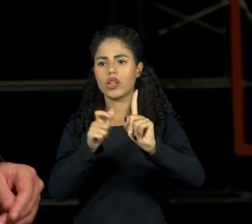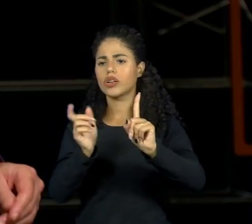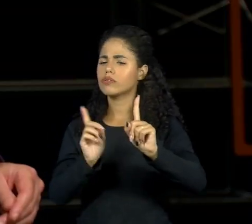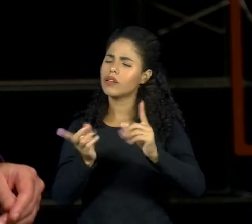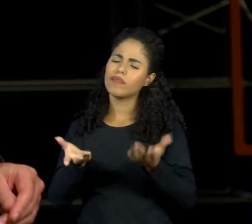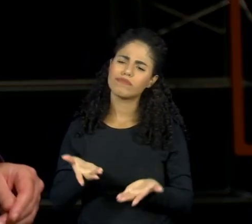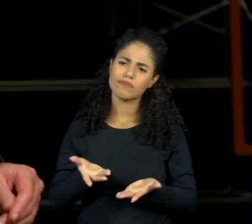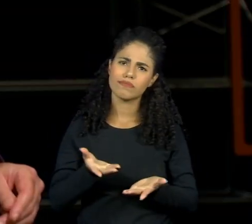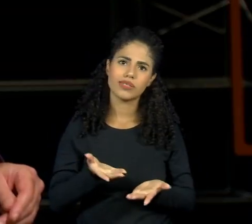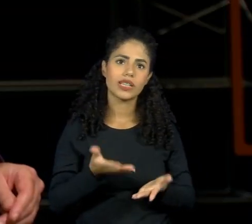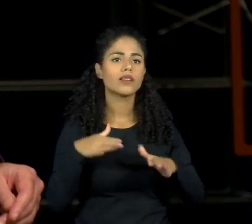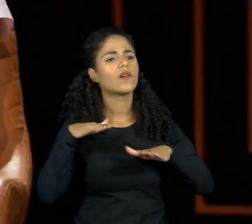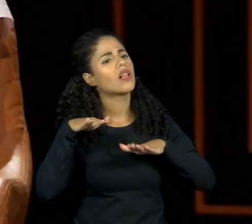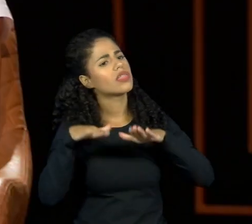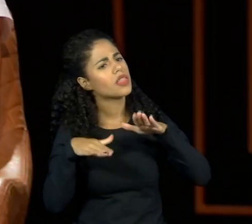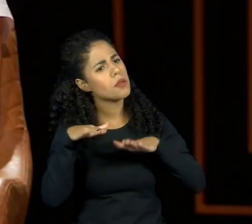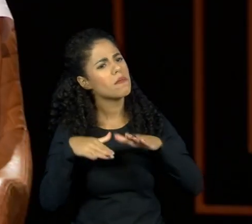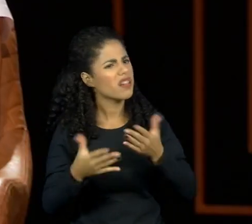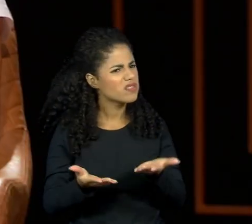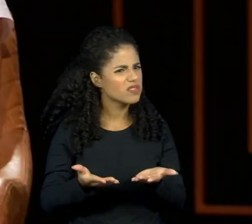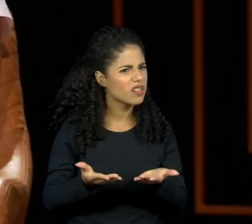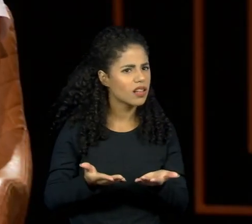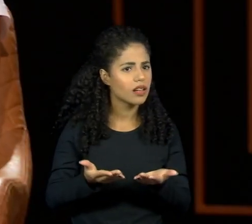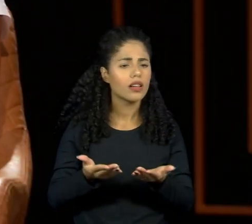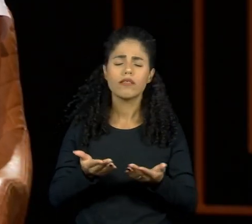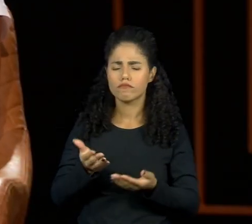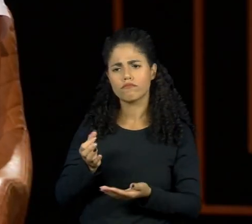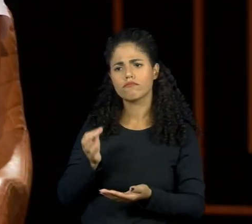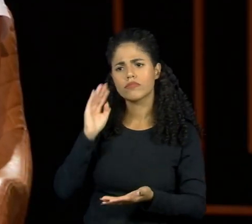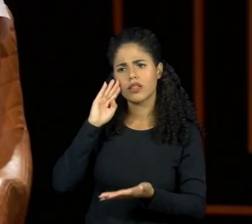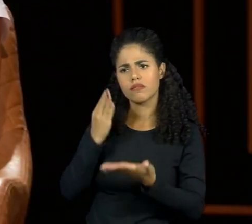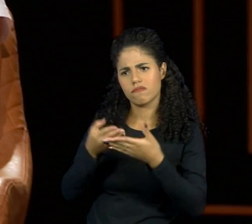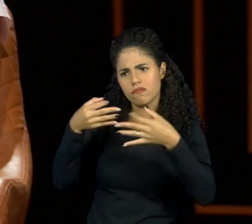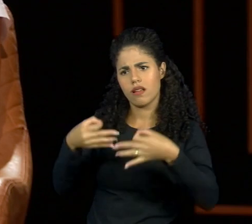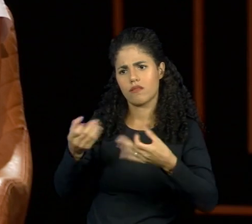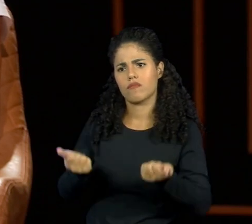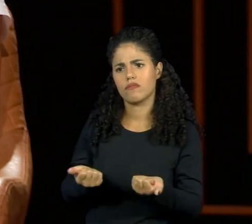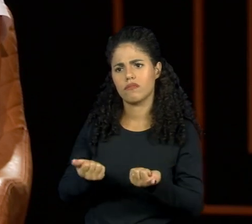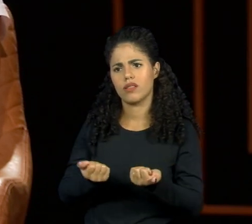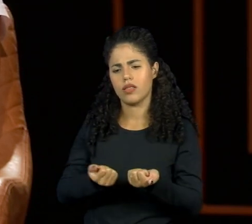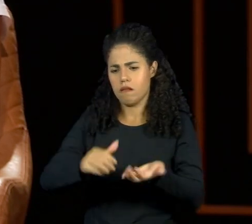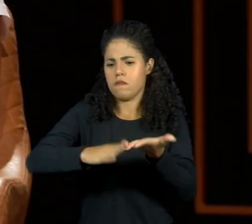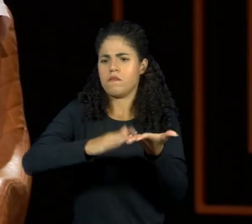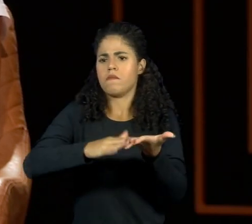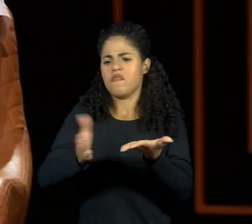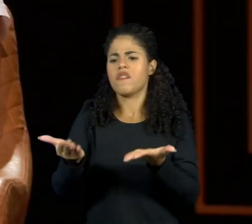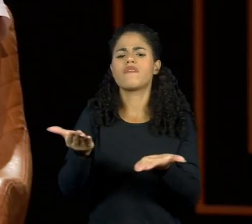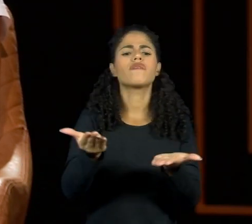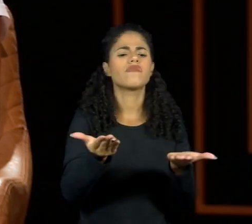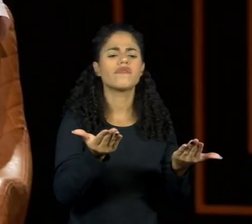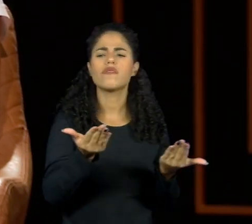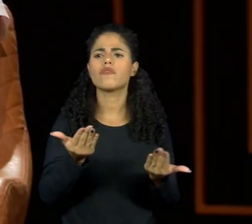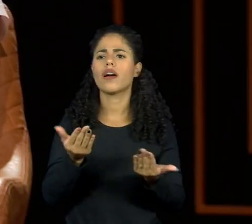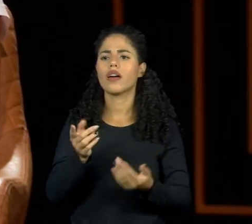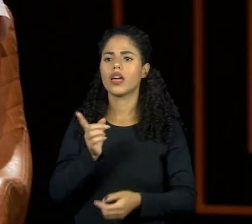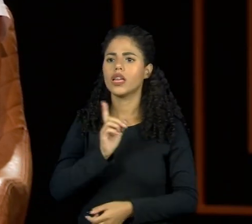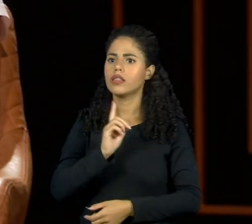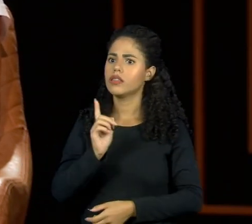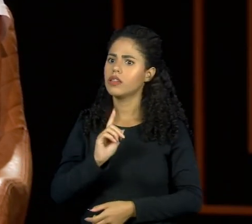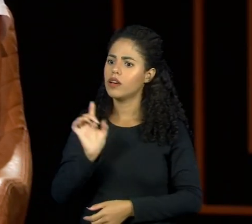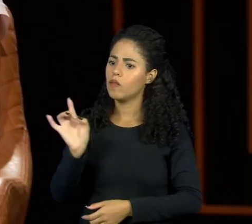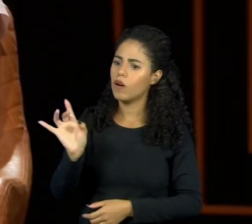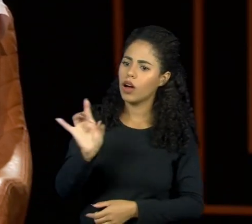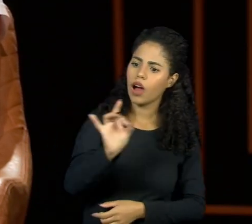também da Martha Graham, né? Com certeza, com certeza. Aquela exigência de cada gesto teu ter o seu histórico,